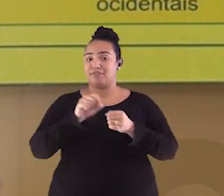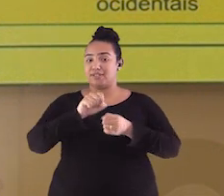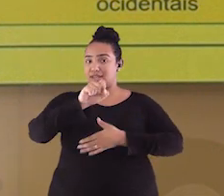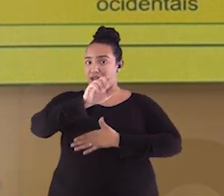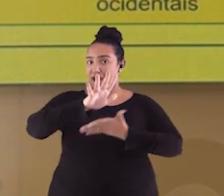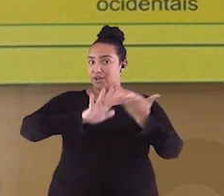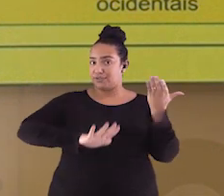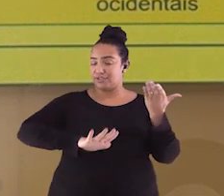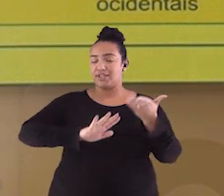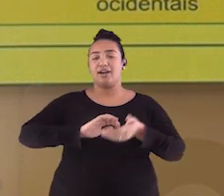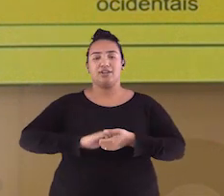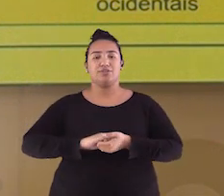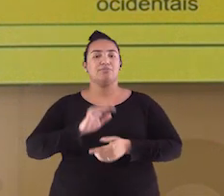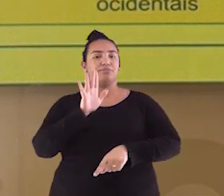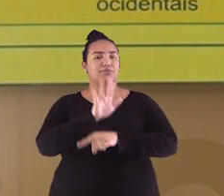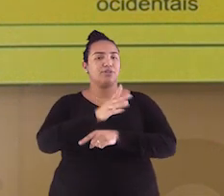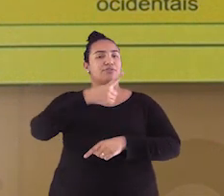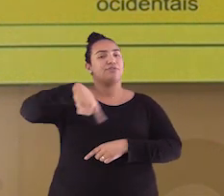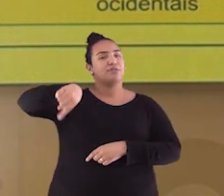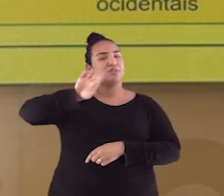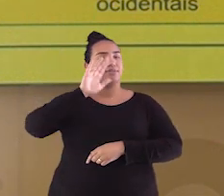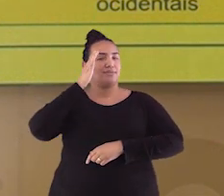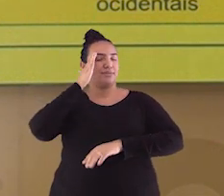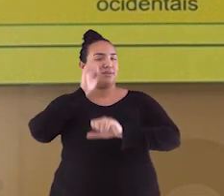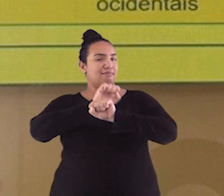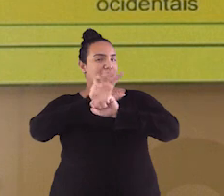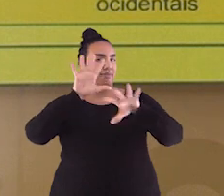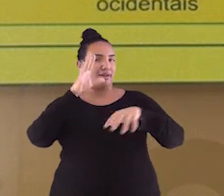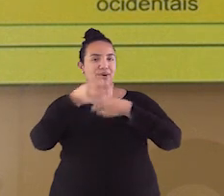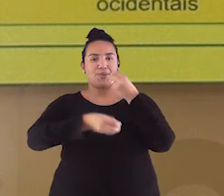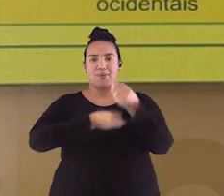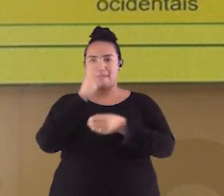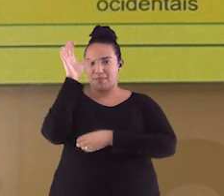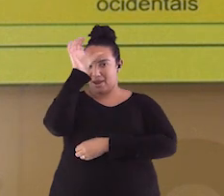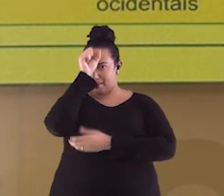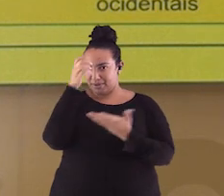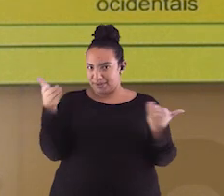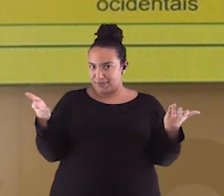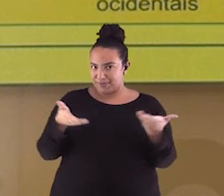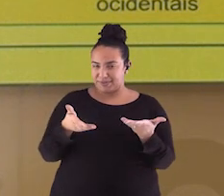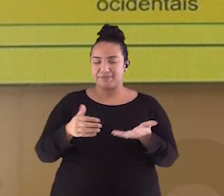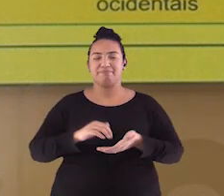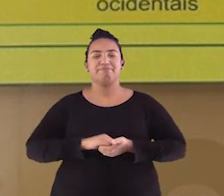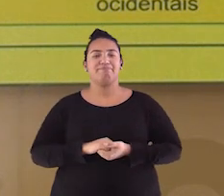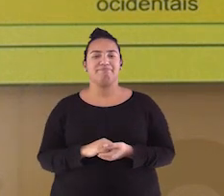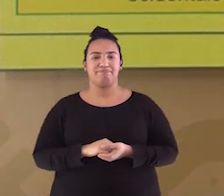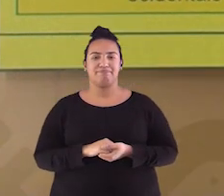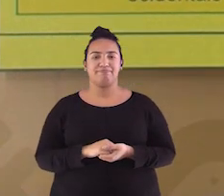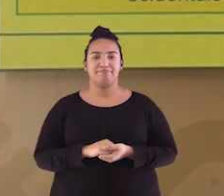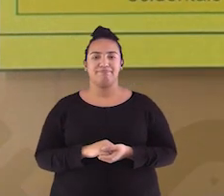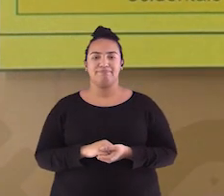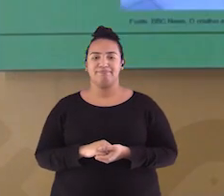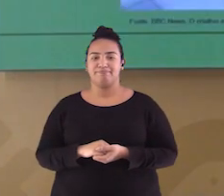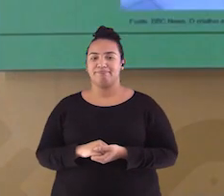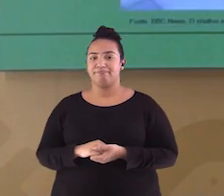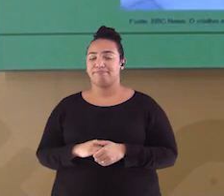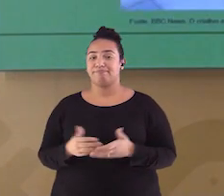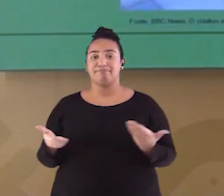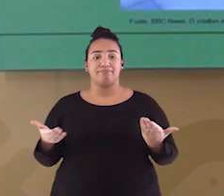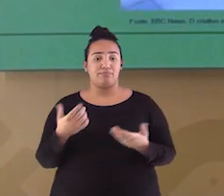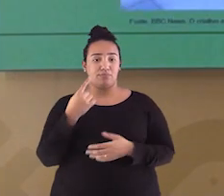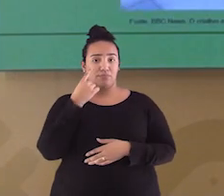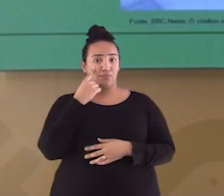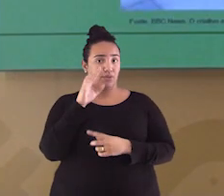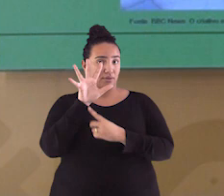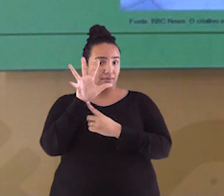uma atividade para ajudar a compreender melhor o que foi aprendido nessa aula? Vamos lá! Observe o